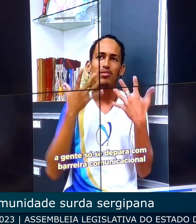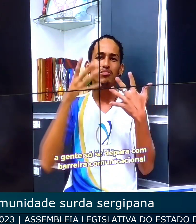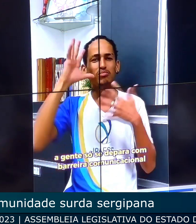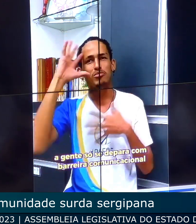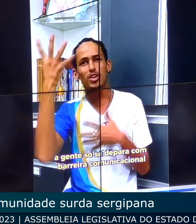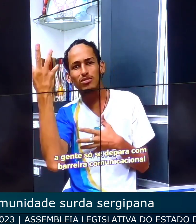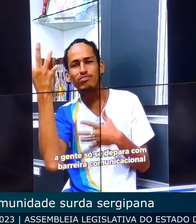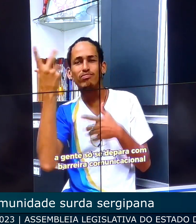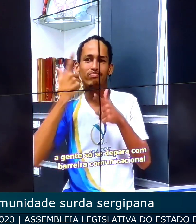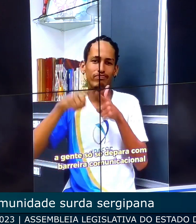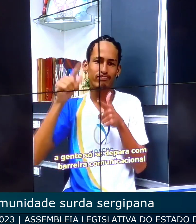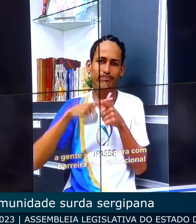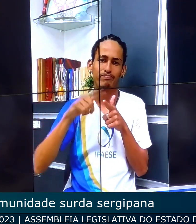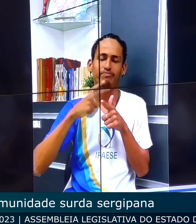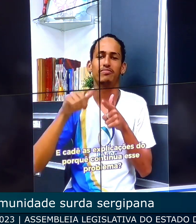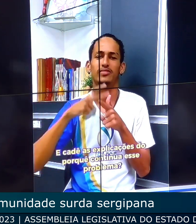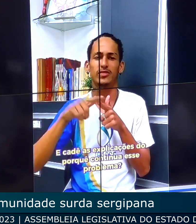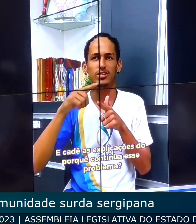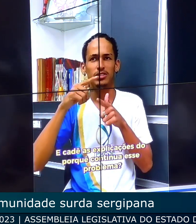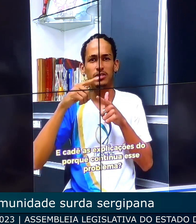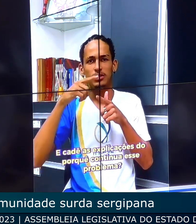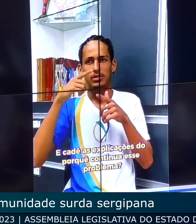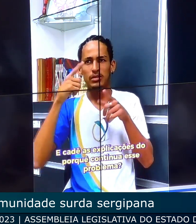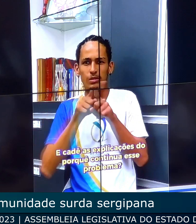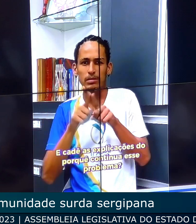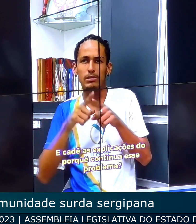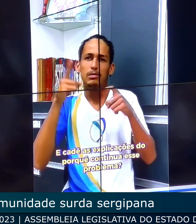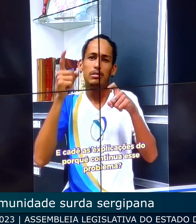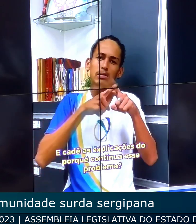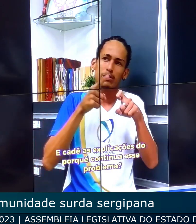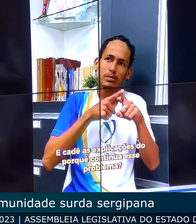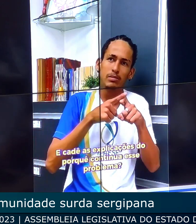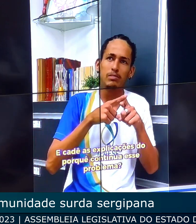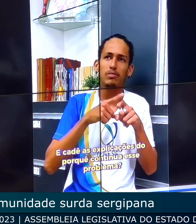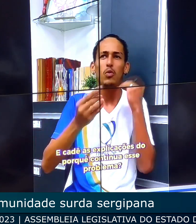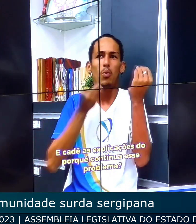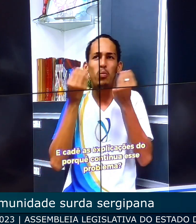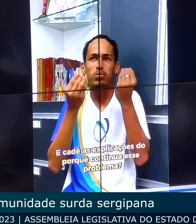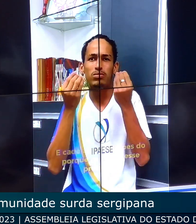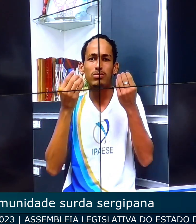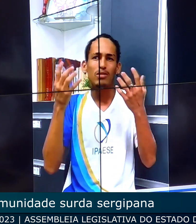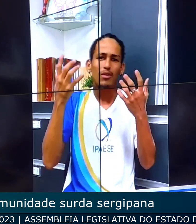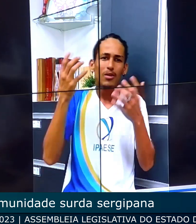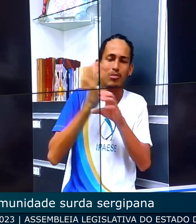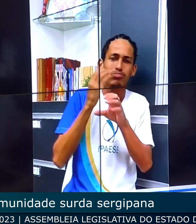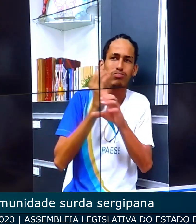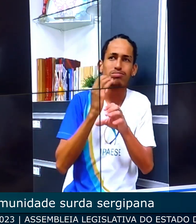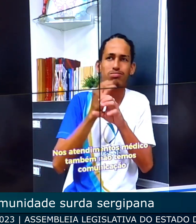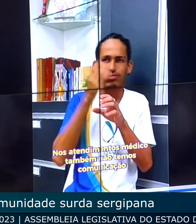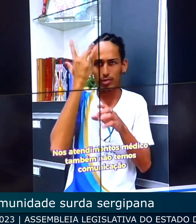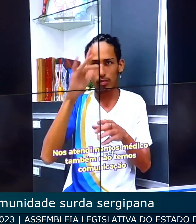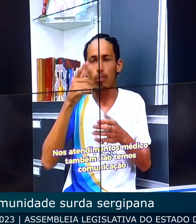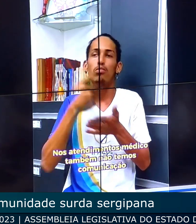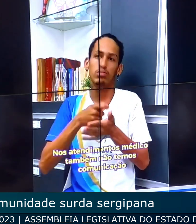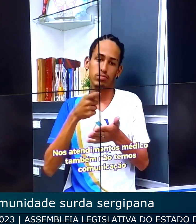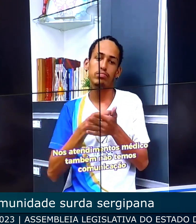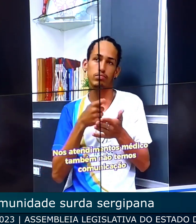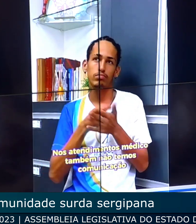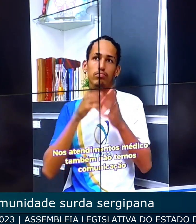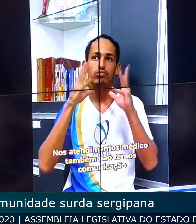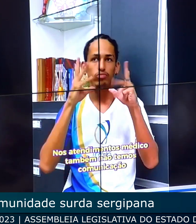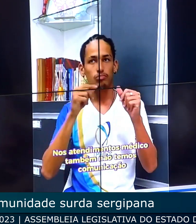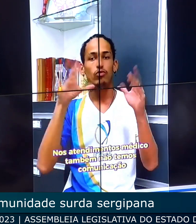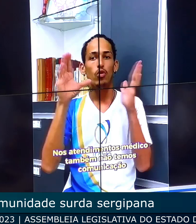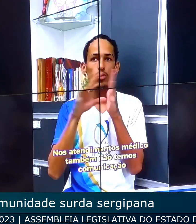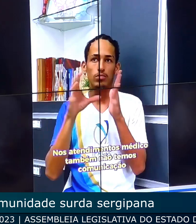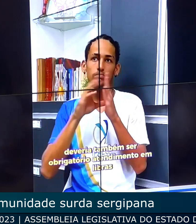barreira comunicacional. E cadê as explicações do porquê continua esse problema? No atendimento médico também não